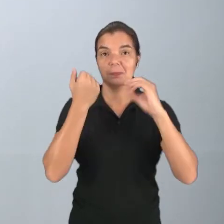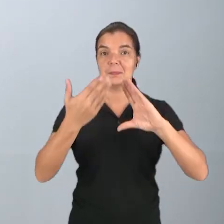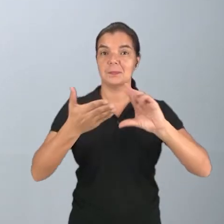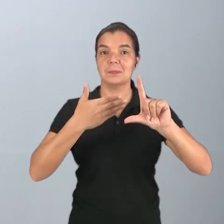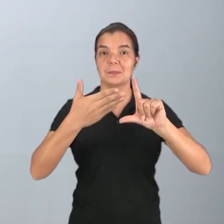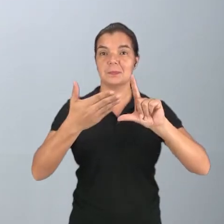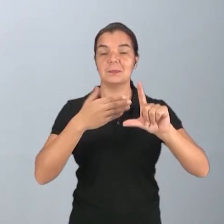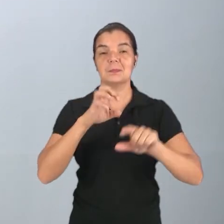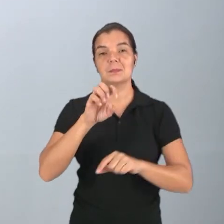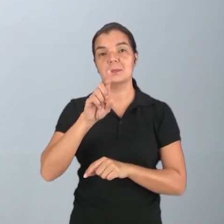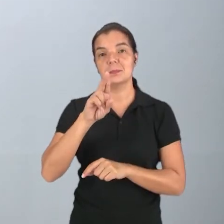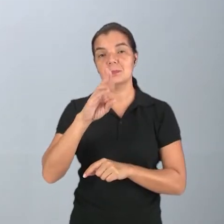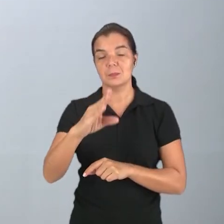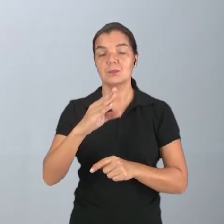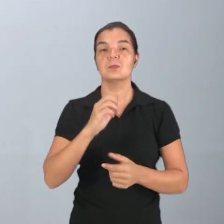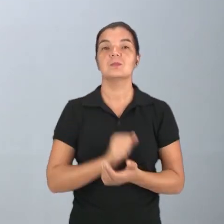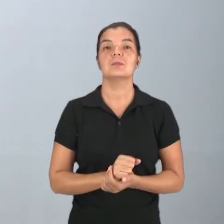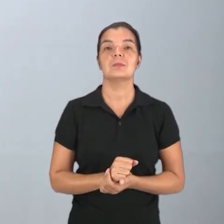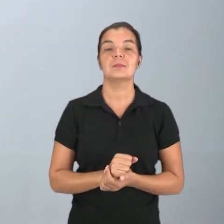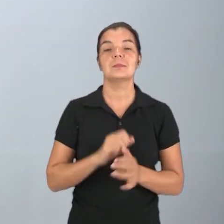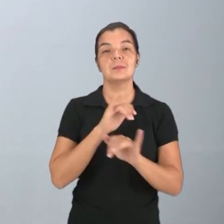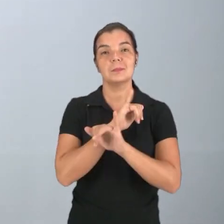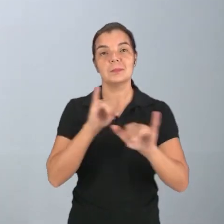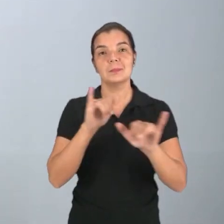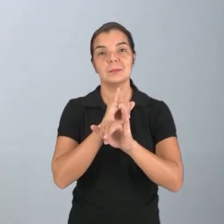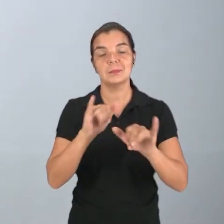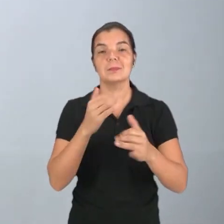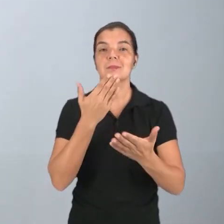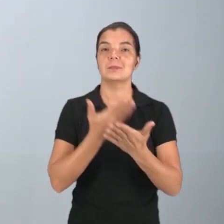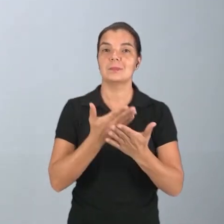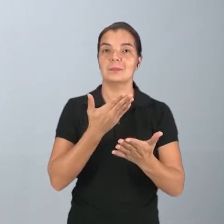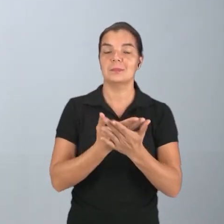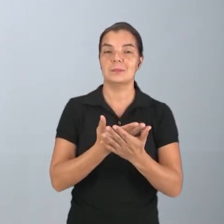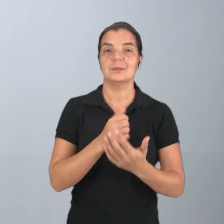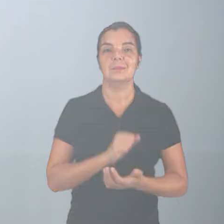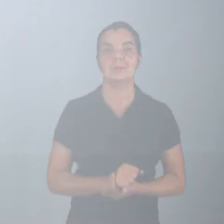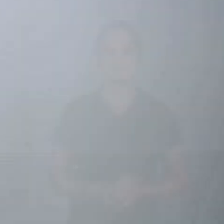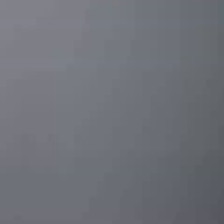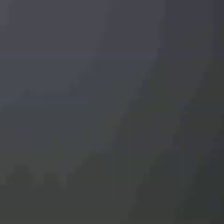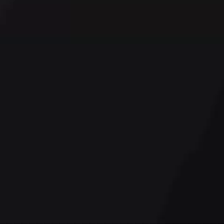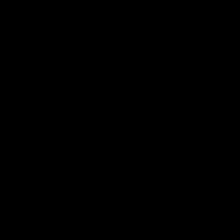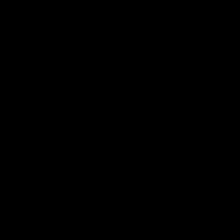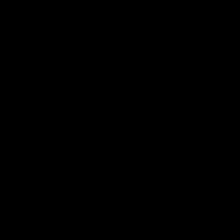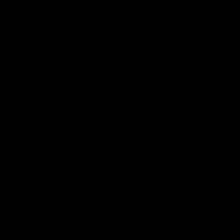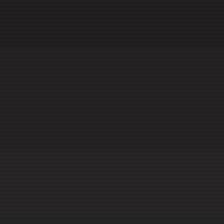de acessar a plataforma Eduque para mais informações a respeito dessas últimas aulas.